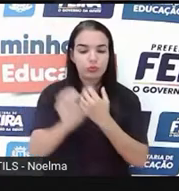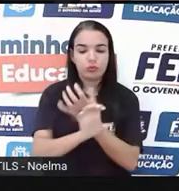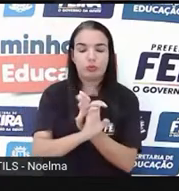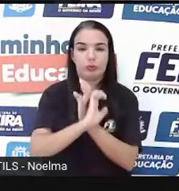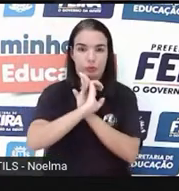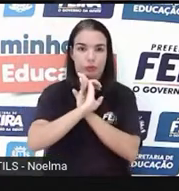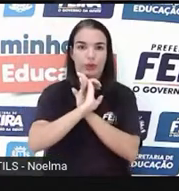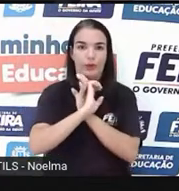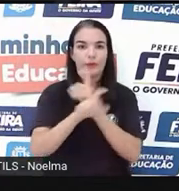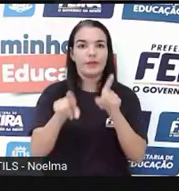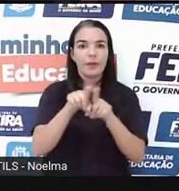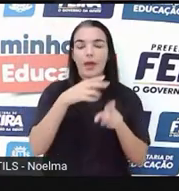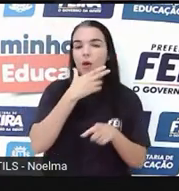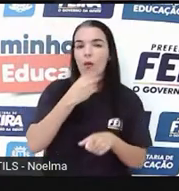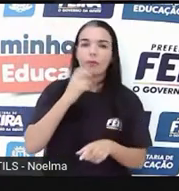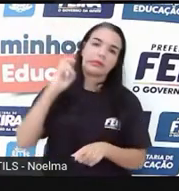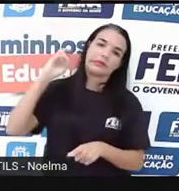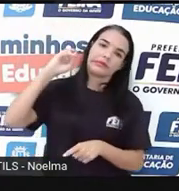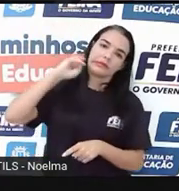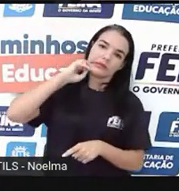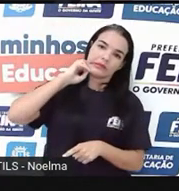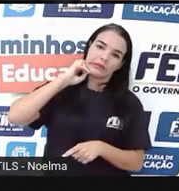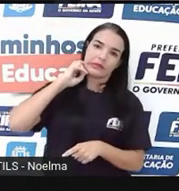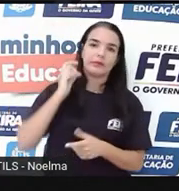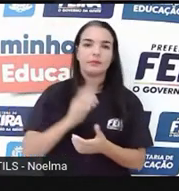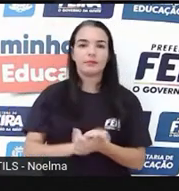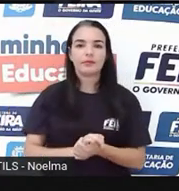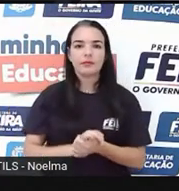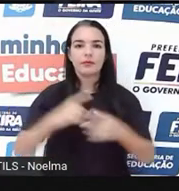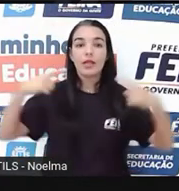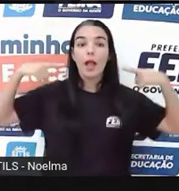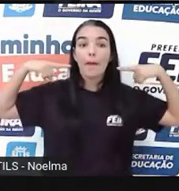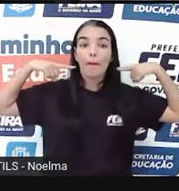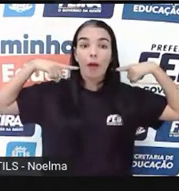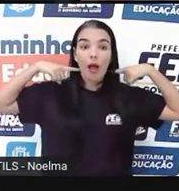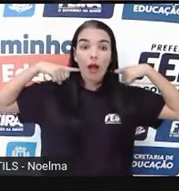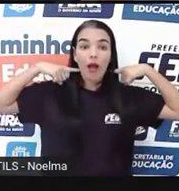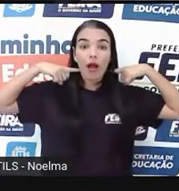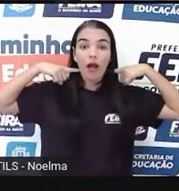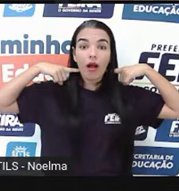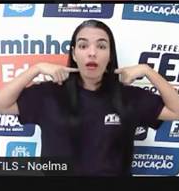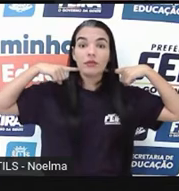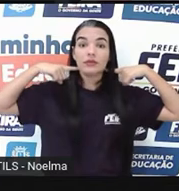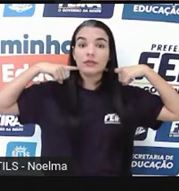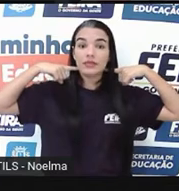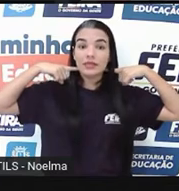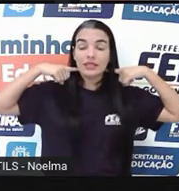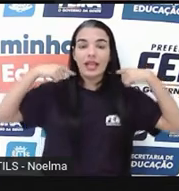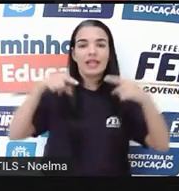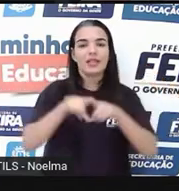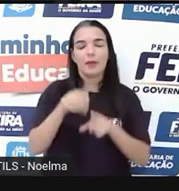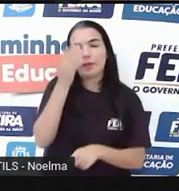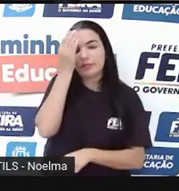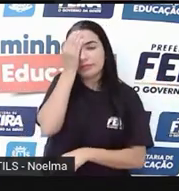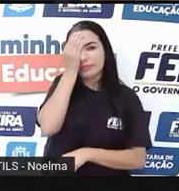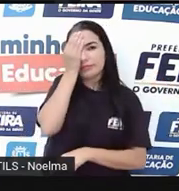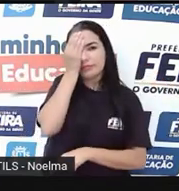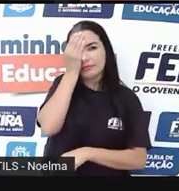Vampire, Werewolf, Goblin, Monster, or